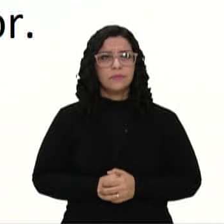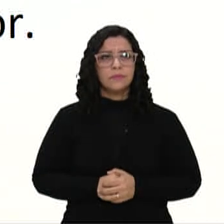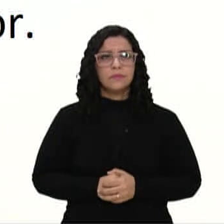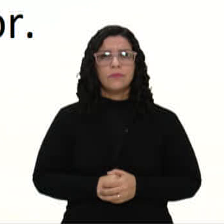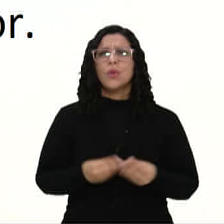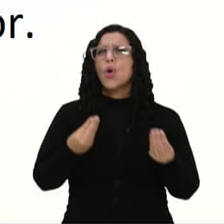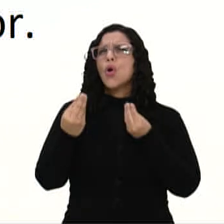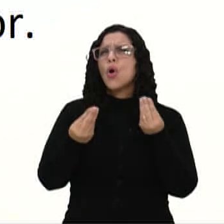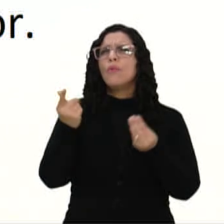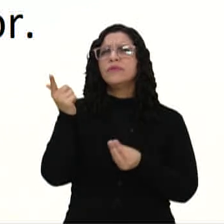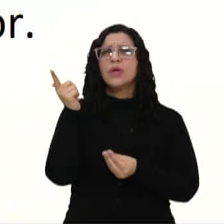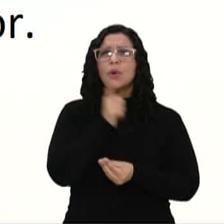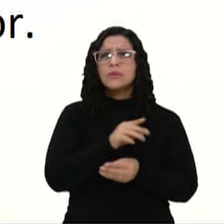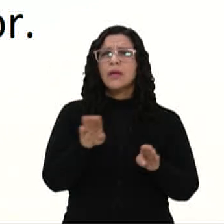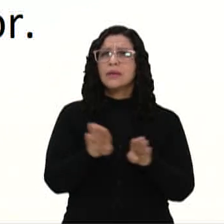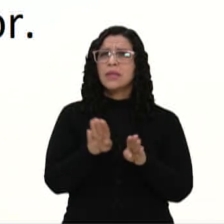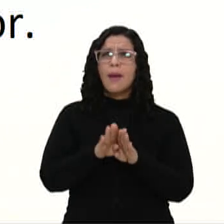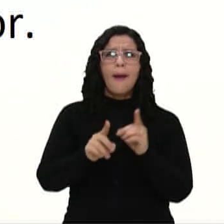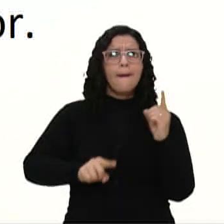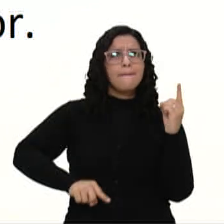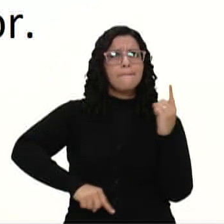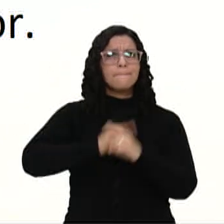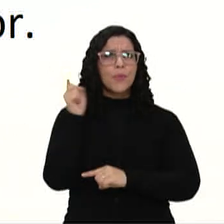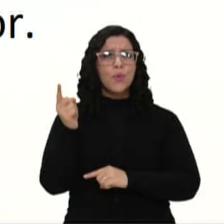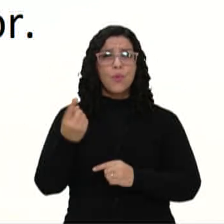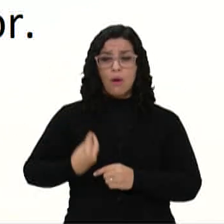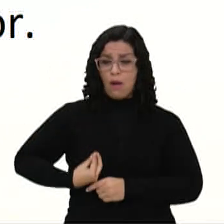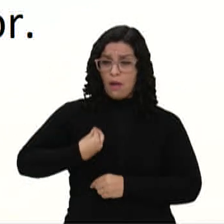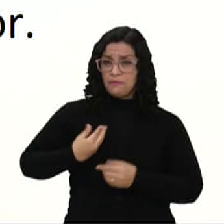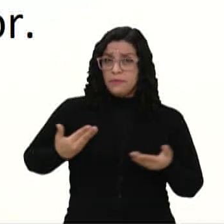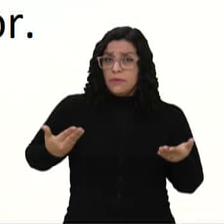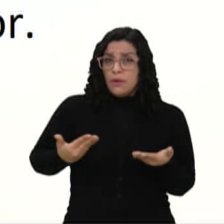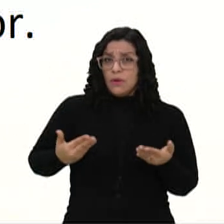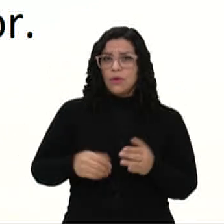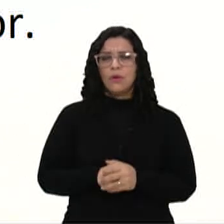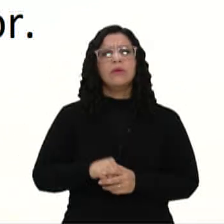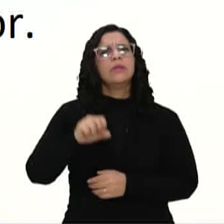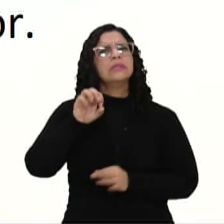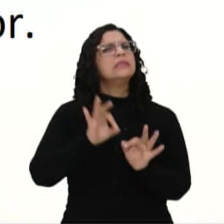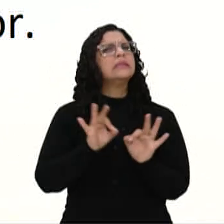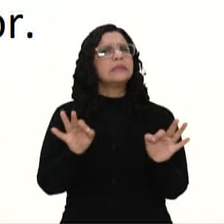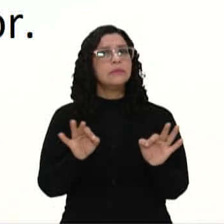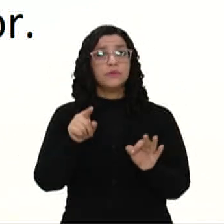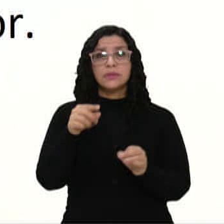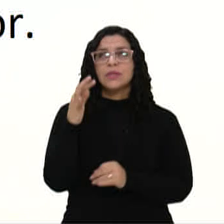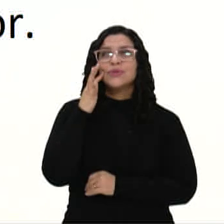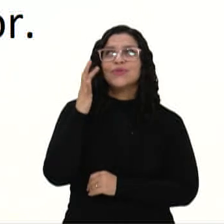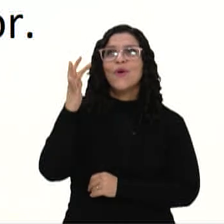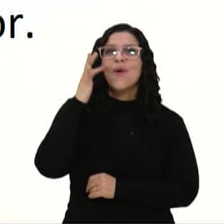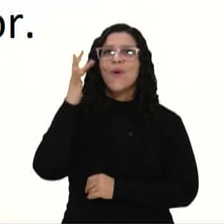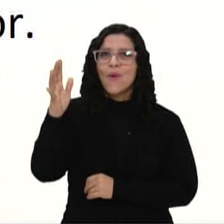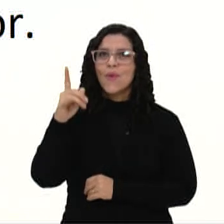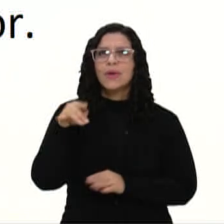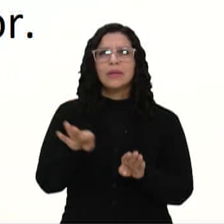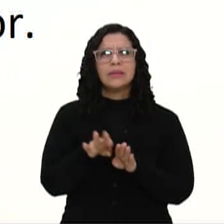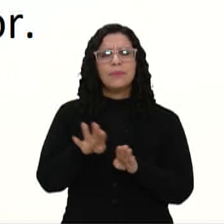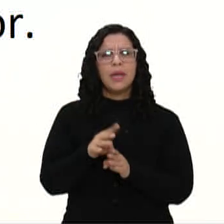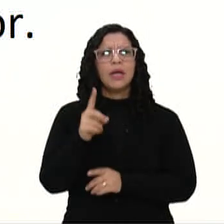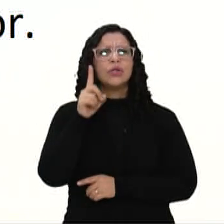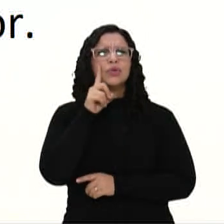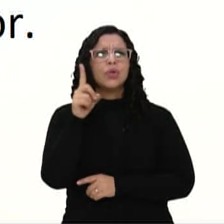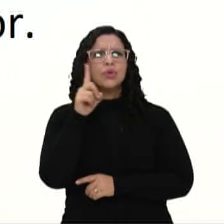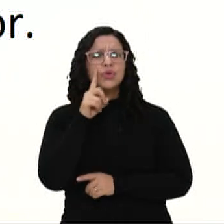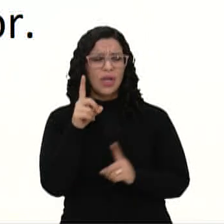Como que é que superas toda esta realidade afinal? Simples, sonha. Vê cada um dos